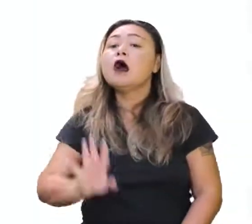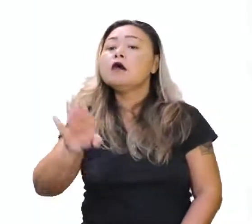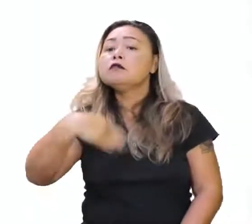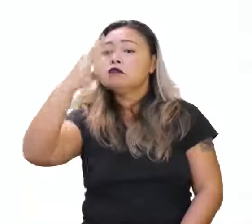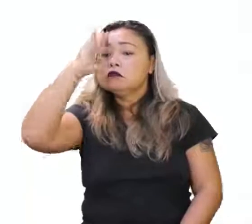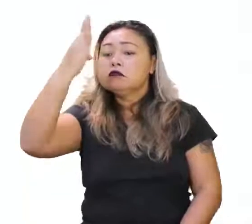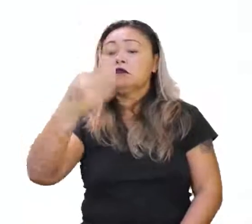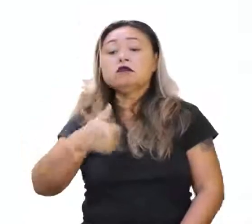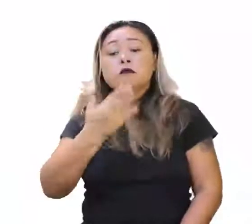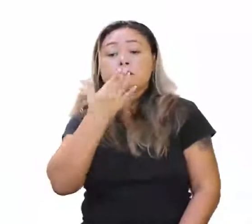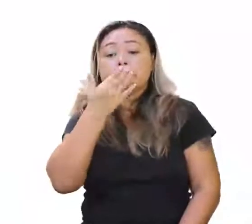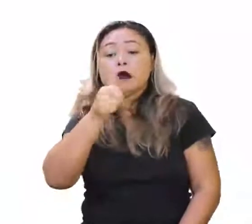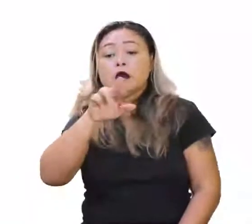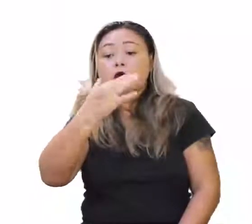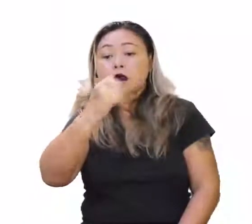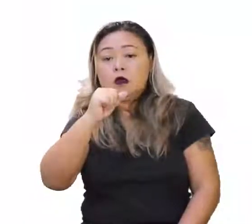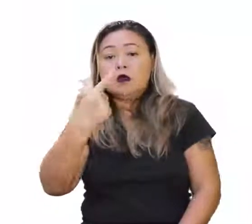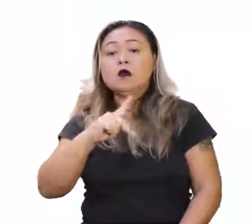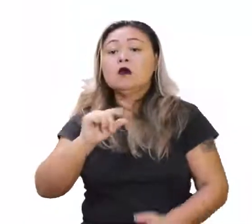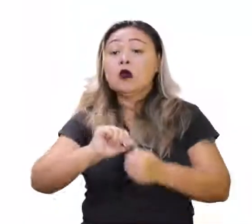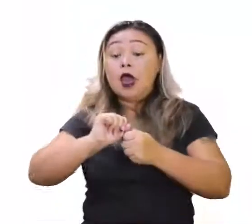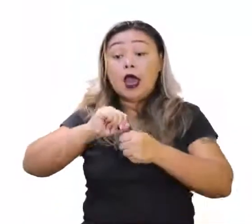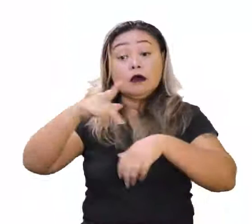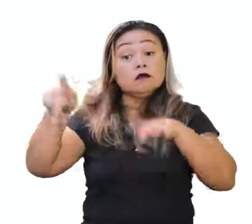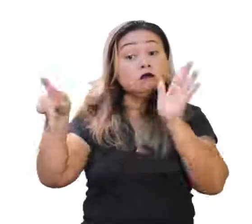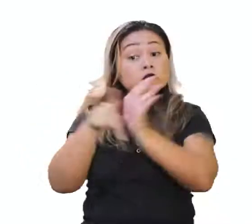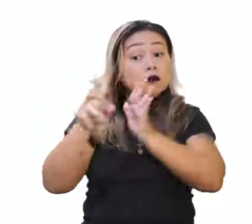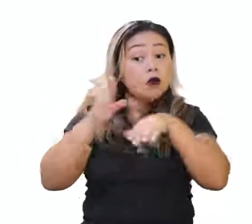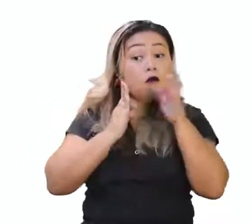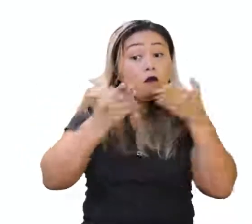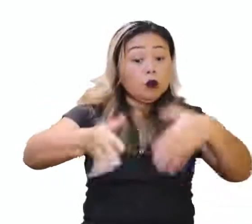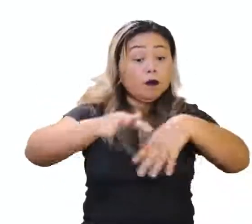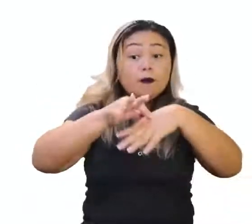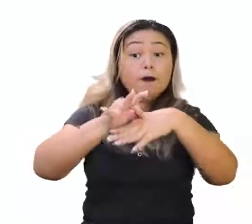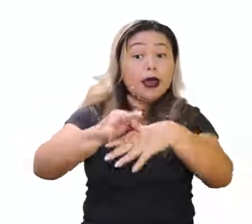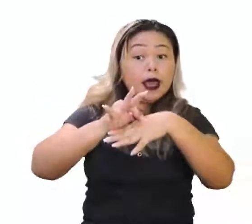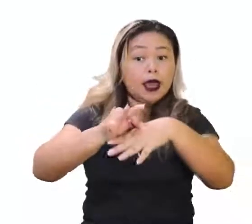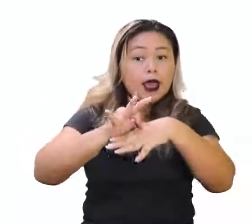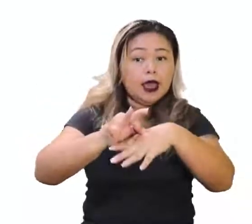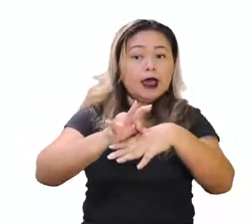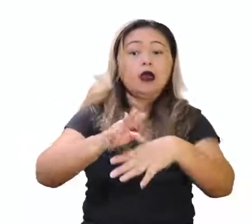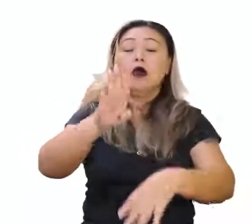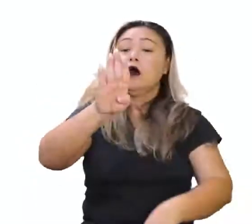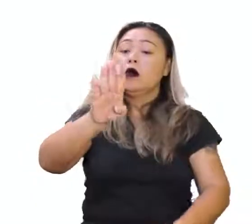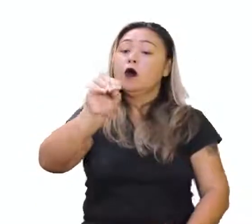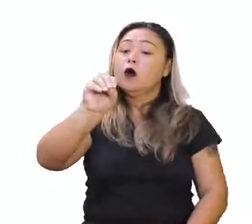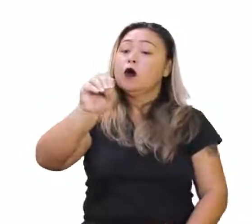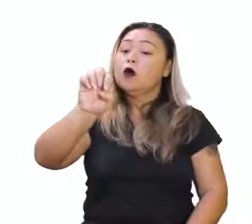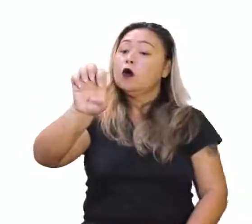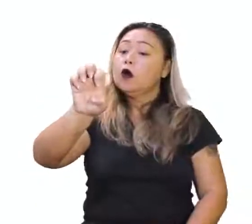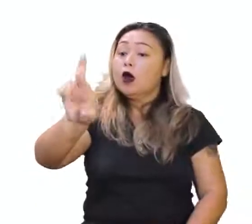As principais raças caprinas de produtora de carne, uma delas aqui é a